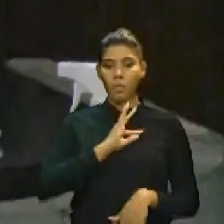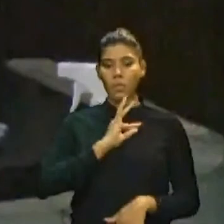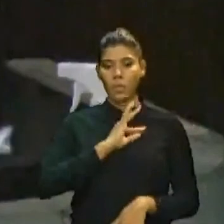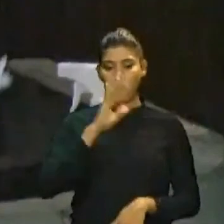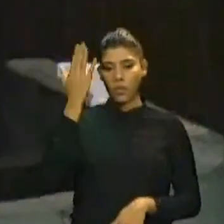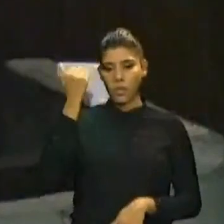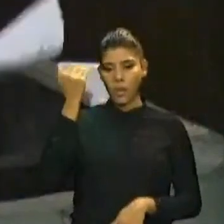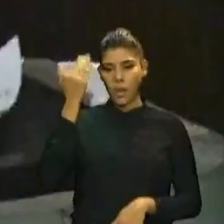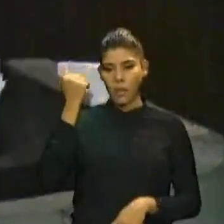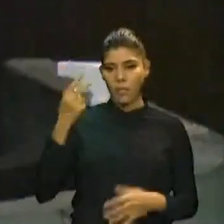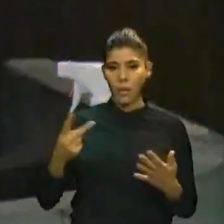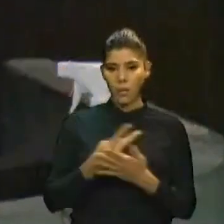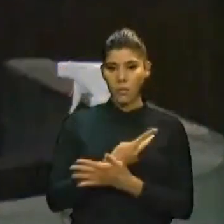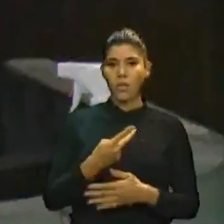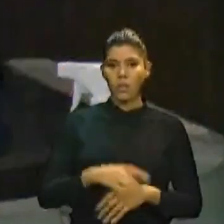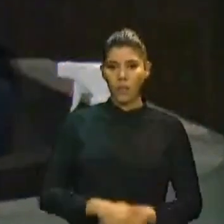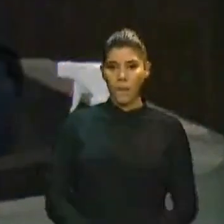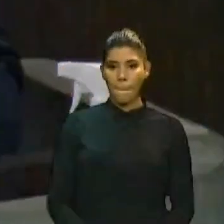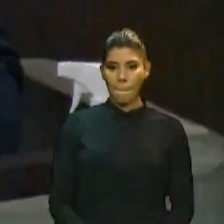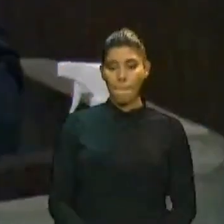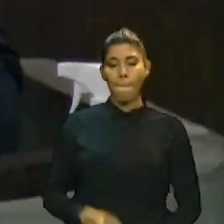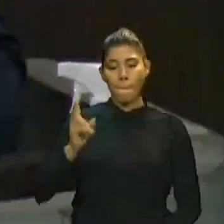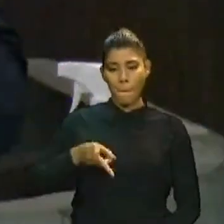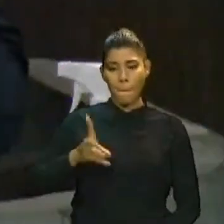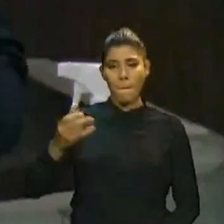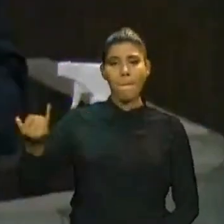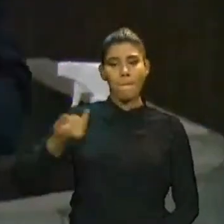sabem e de fato repassam para a gente cotidianamente essas injustiças.